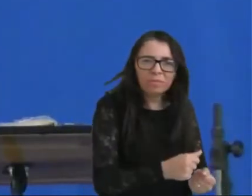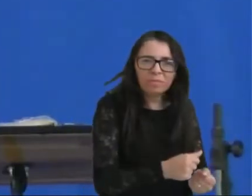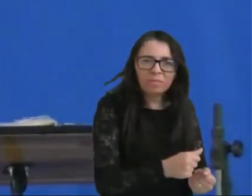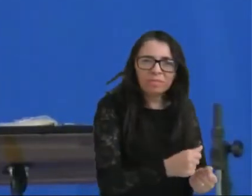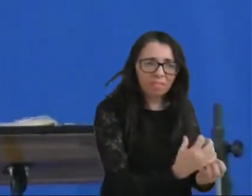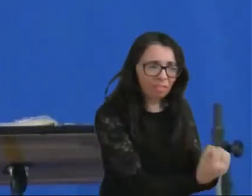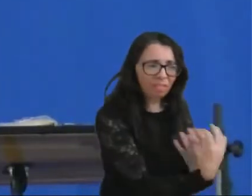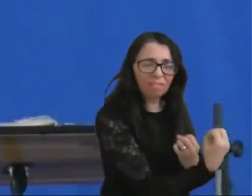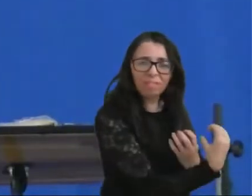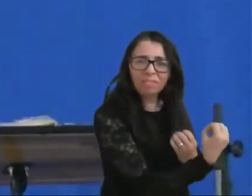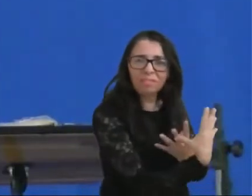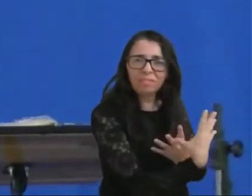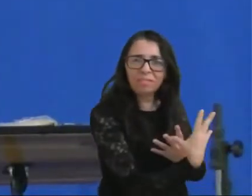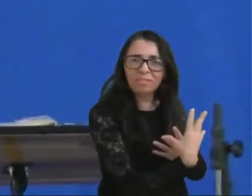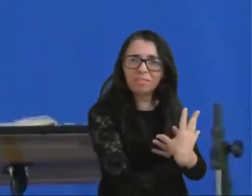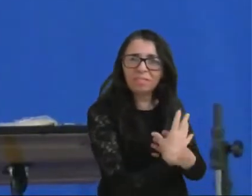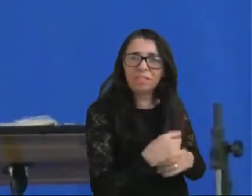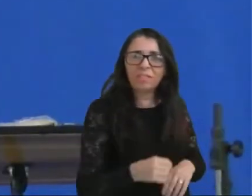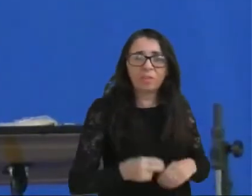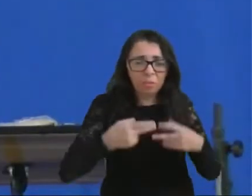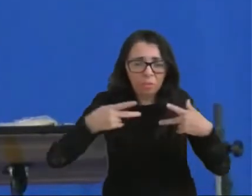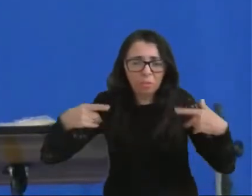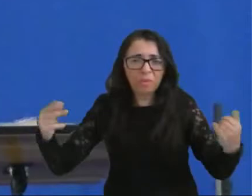também oferece.